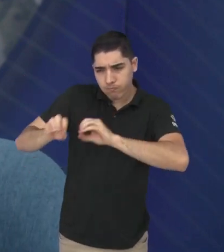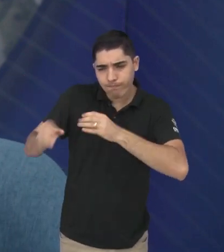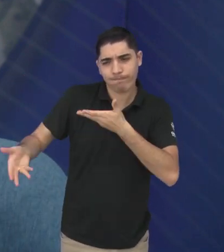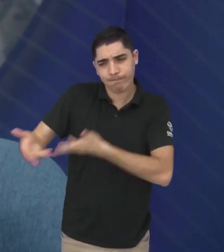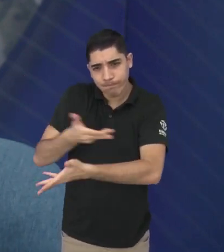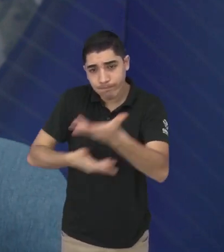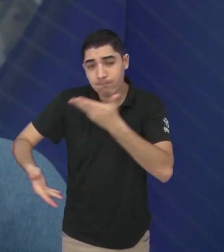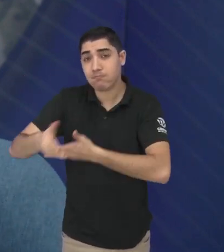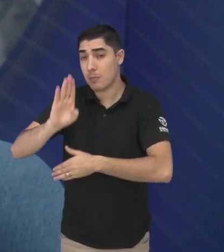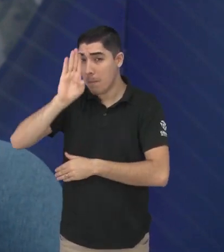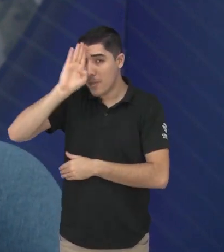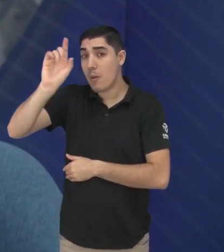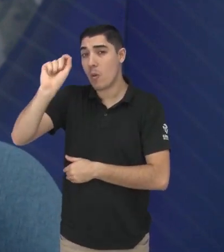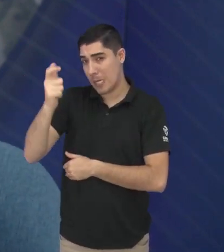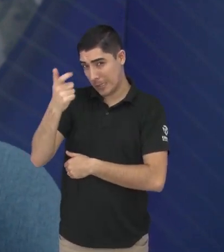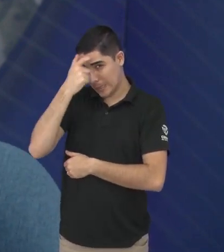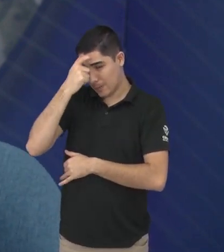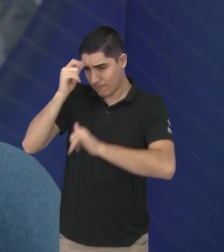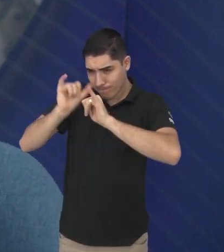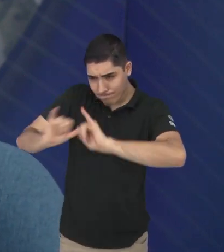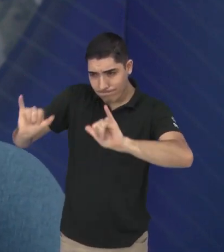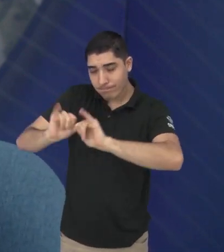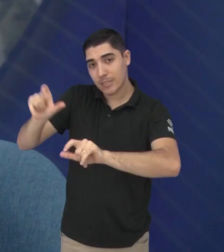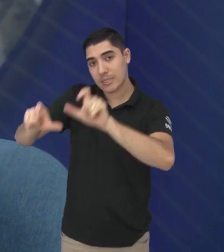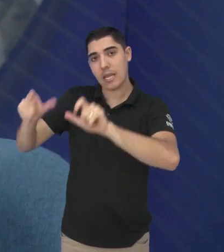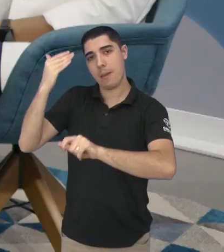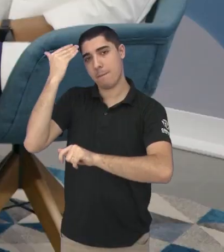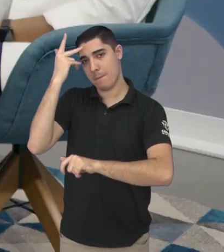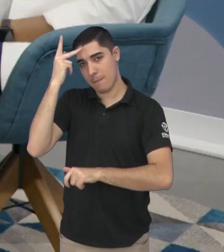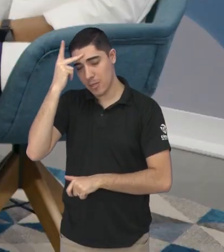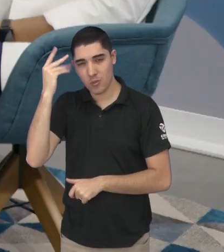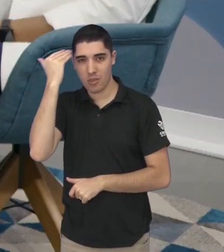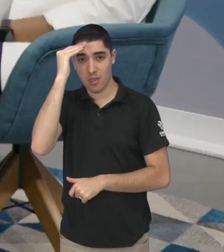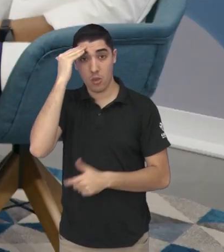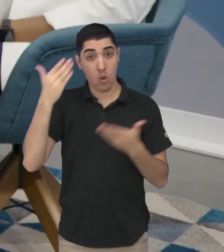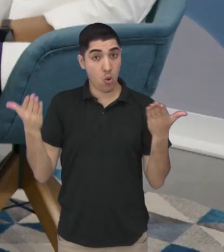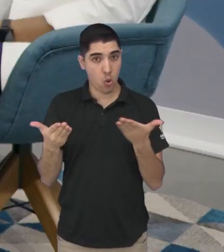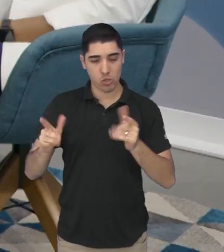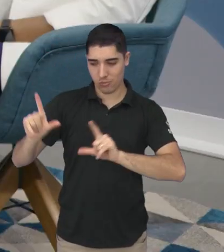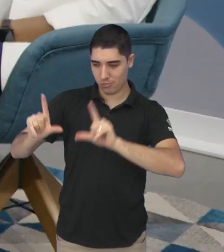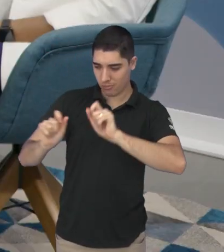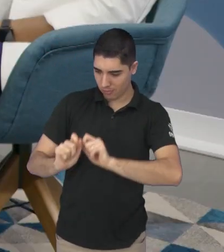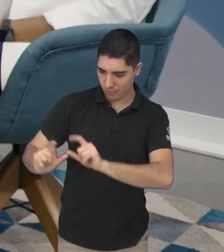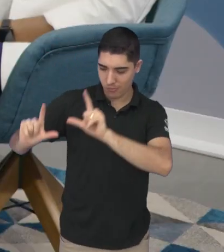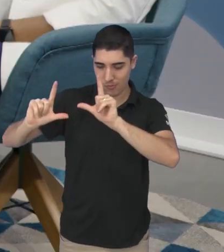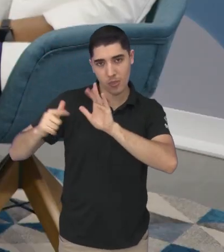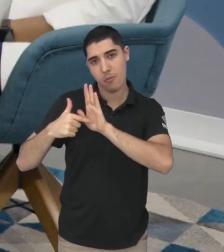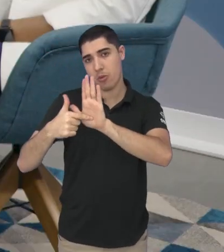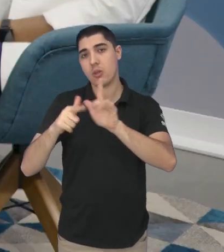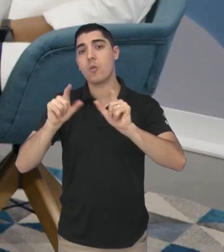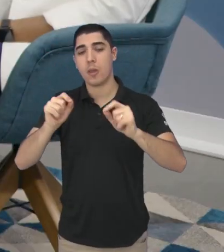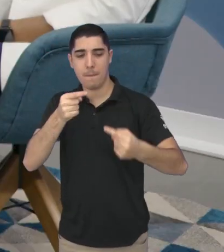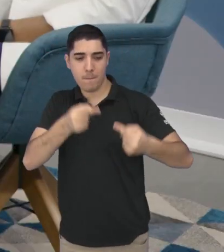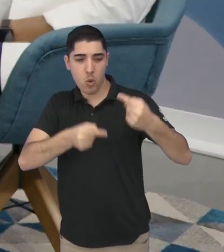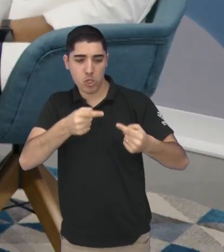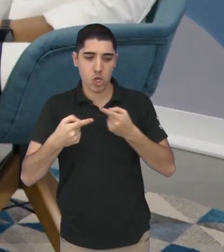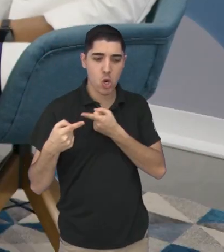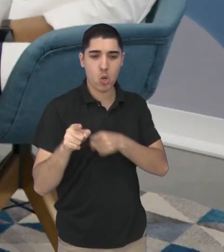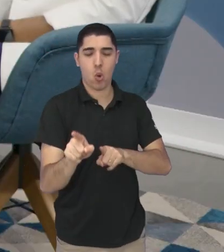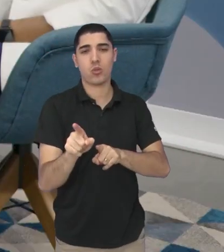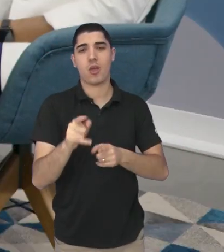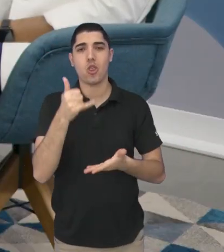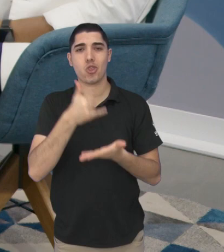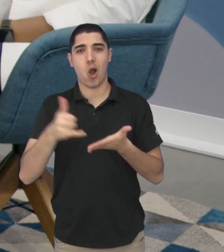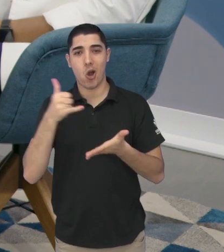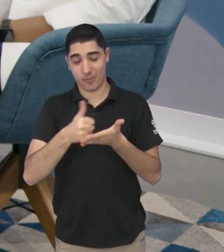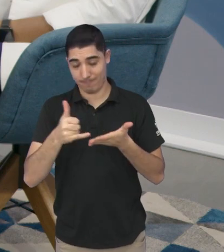tudo, educação e sensibilidade para esse enfrentamento. O Diálogos da Cidade de hoje falará sobre política de combate às